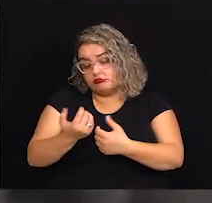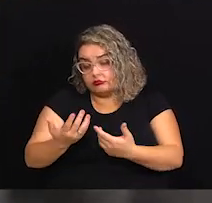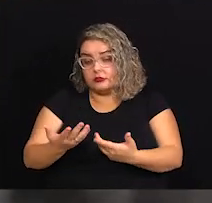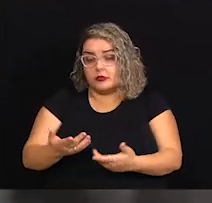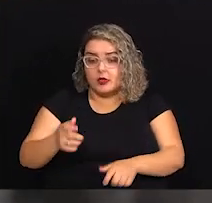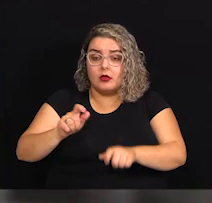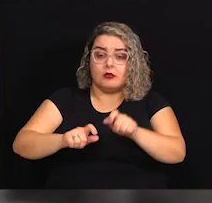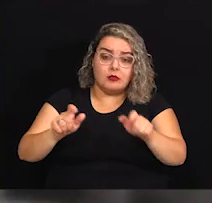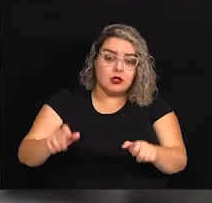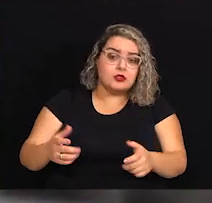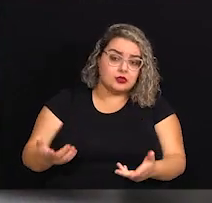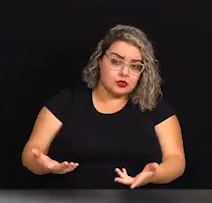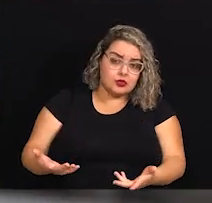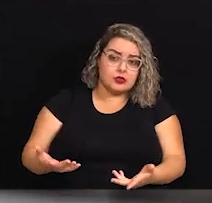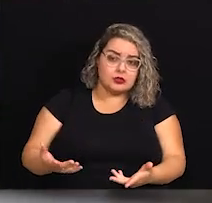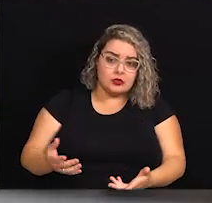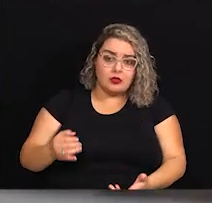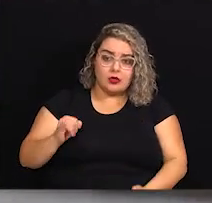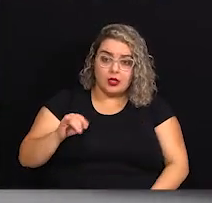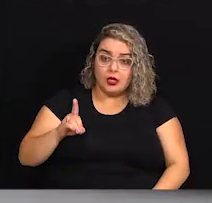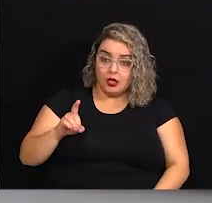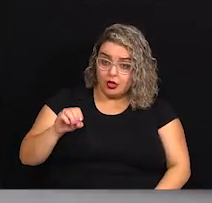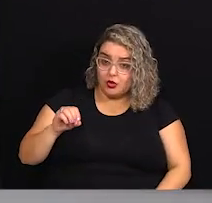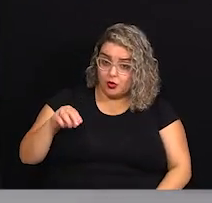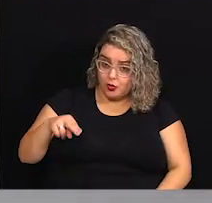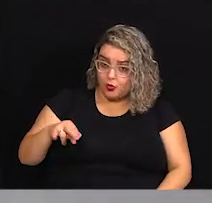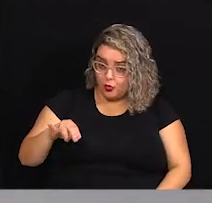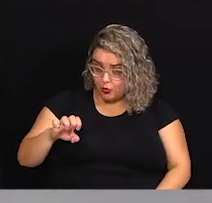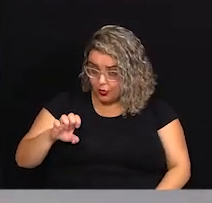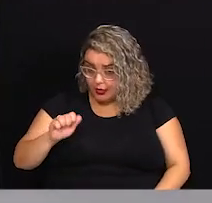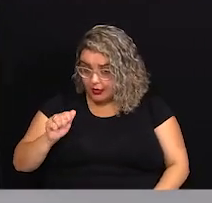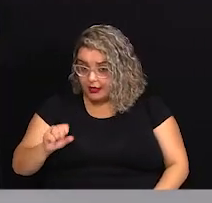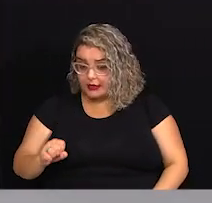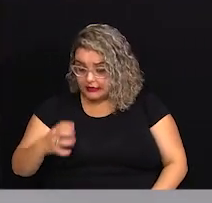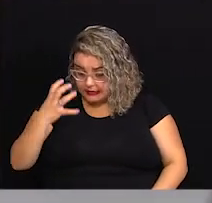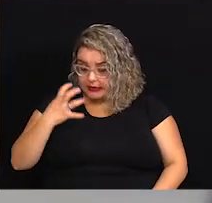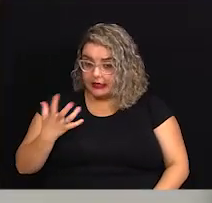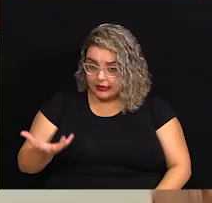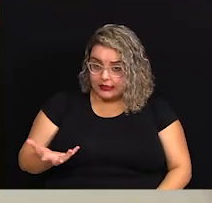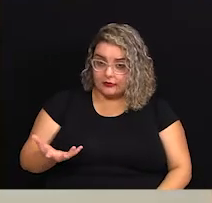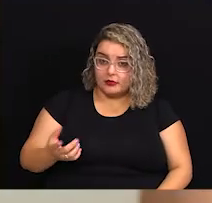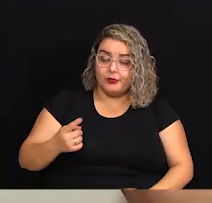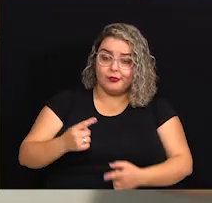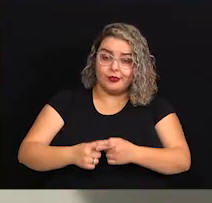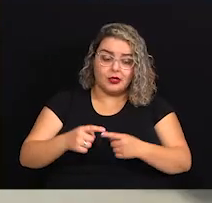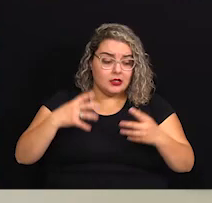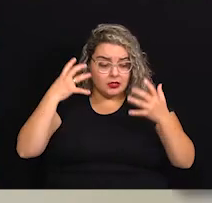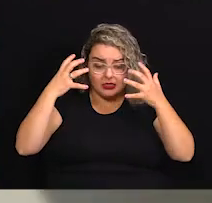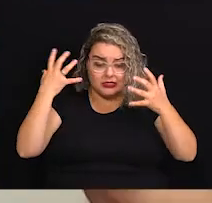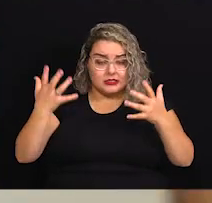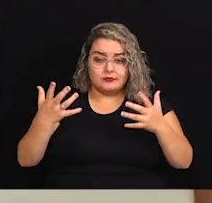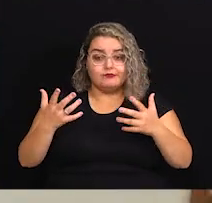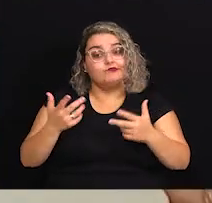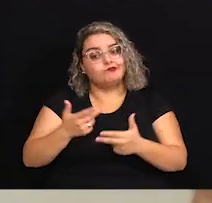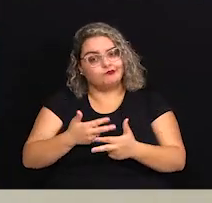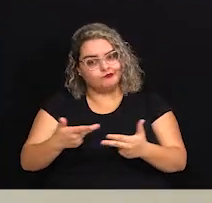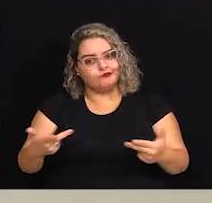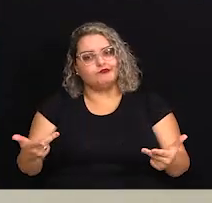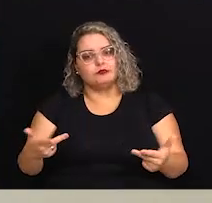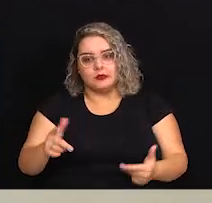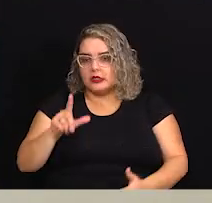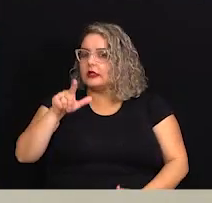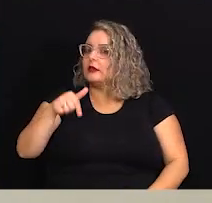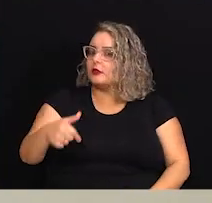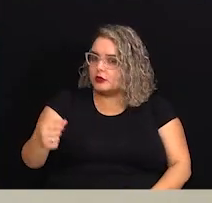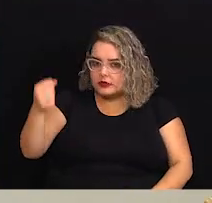fortalecidas, né? Pessoas que realmente são idôneas. Então, é muito importante olhar para isso. Porque no desespero a gente realmente acaba fazendo coisas